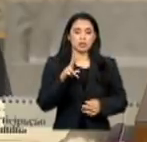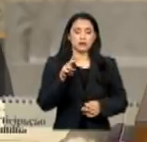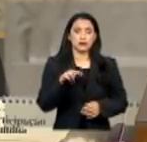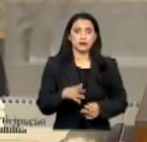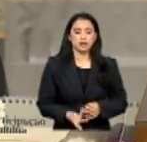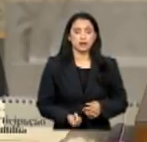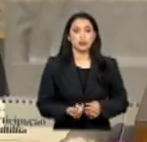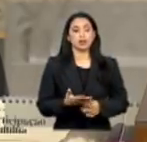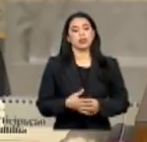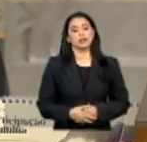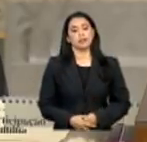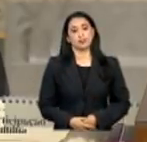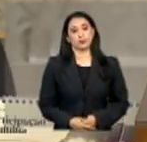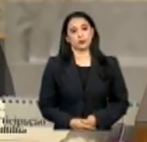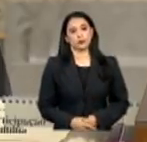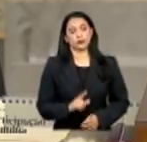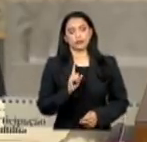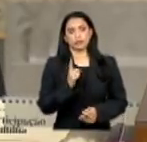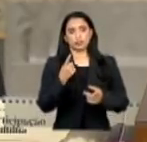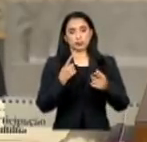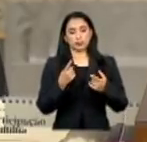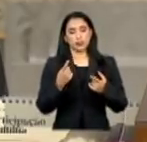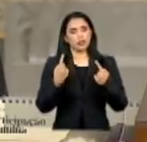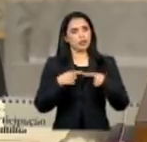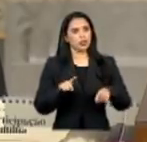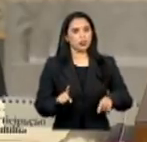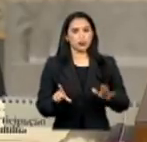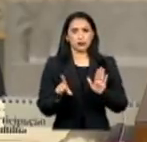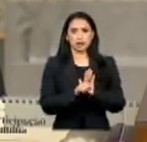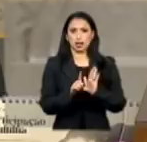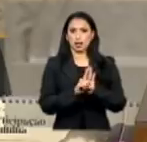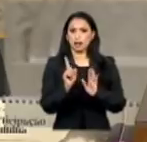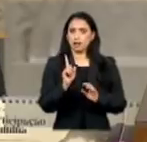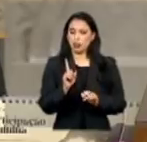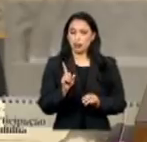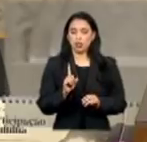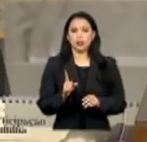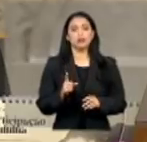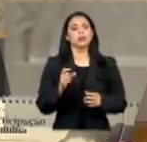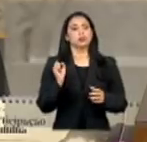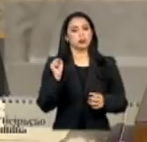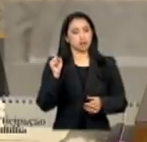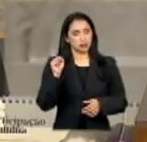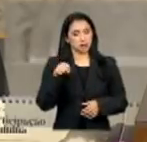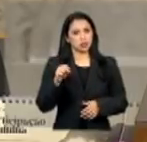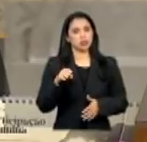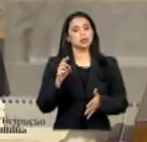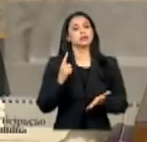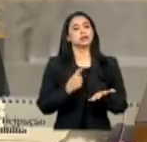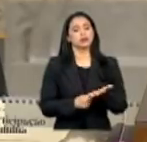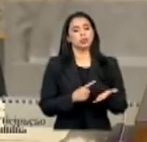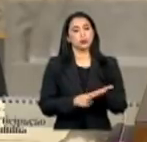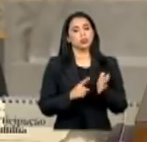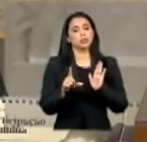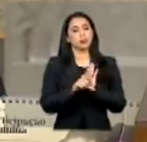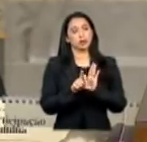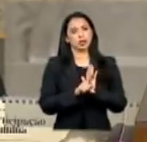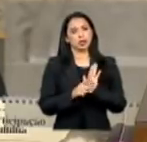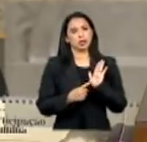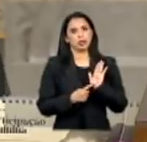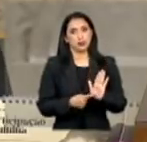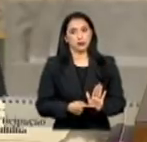juízo não viola qualquer previsão legal muito pelo contrário cumprir aquilo que a lei literalmente press